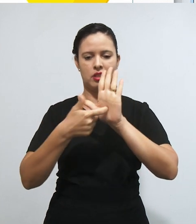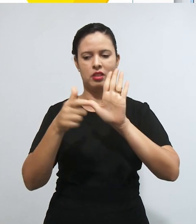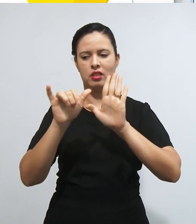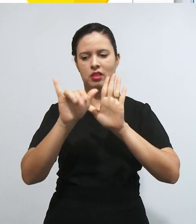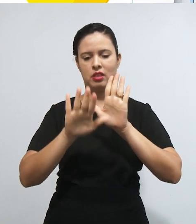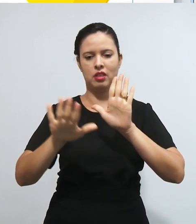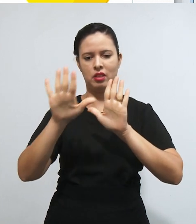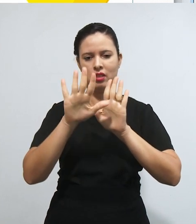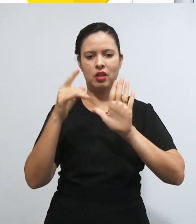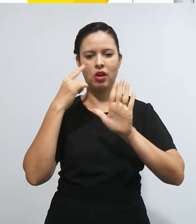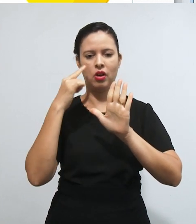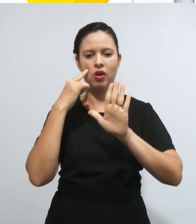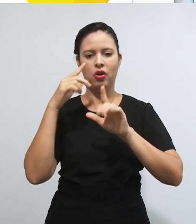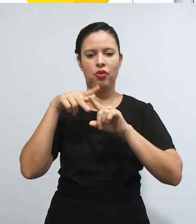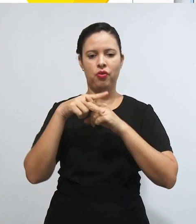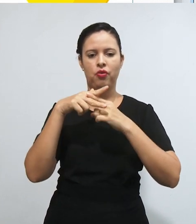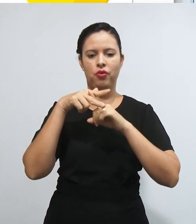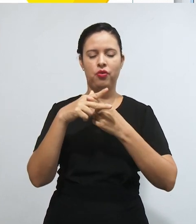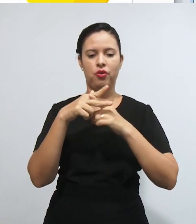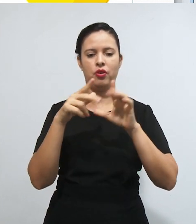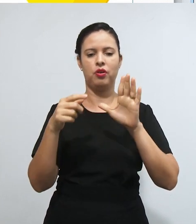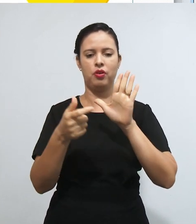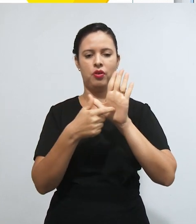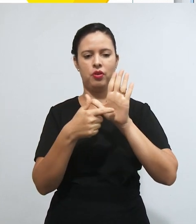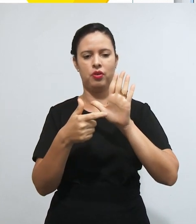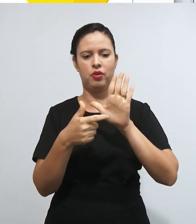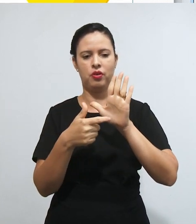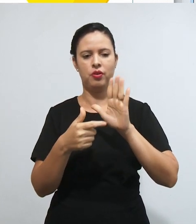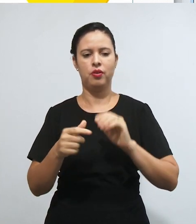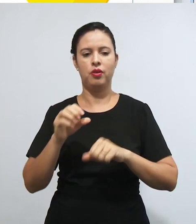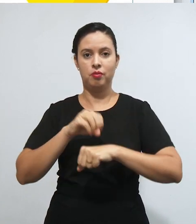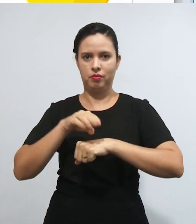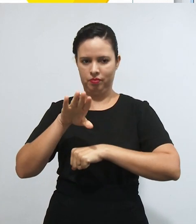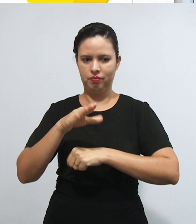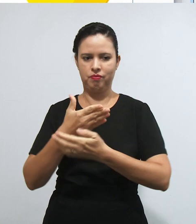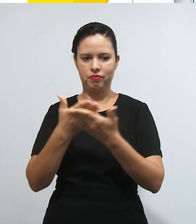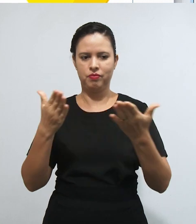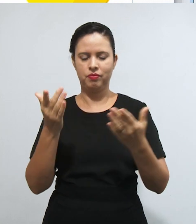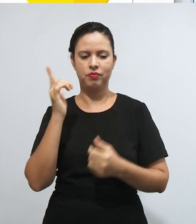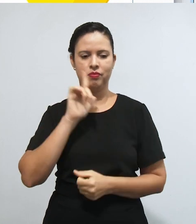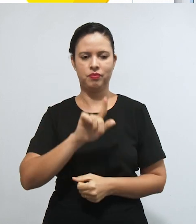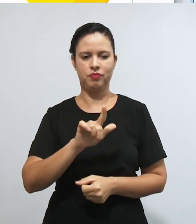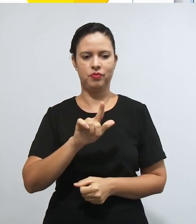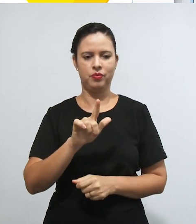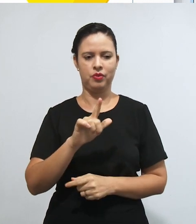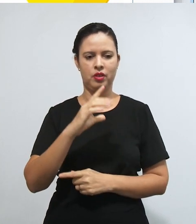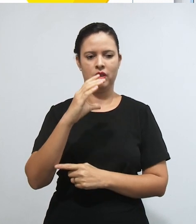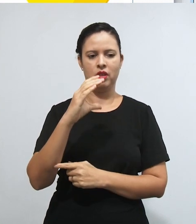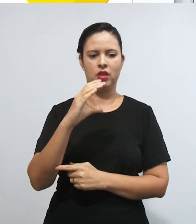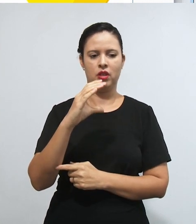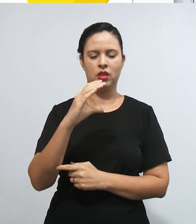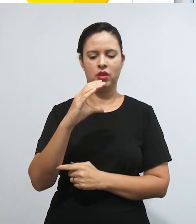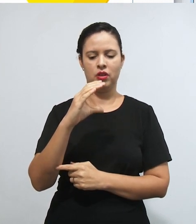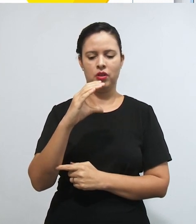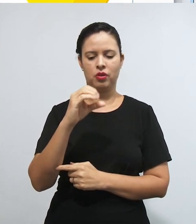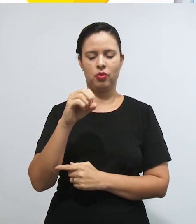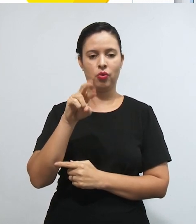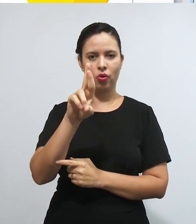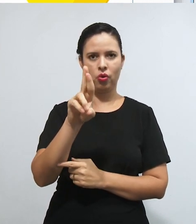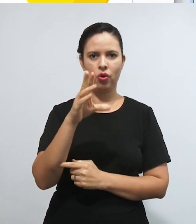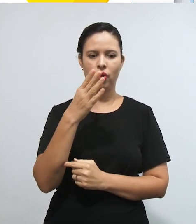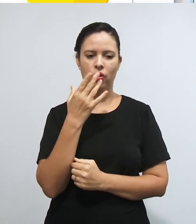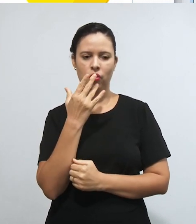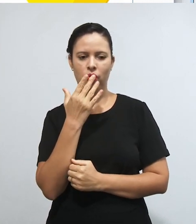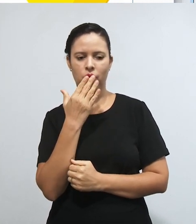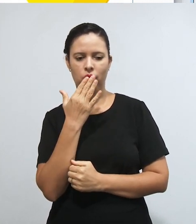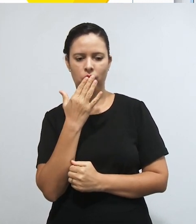aqui em formatar, tá? Vou ensinar essa dicasinha aqui para vocês. Vocês vêm aqui em cor, né?